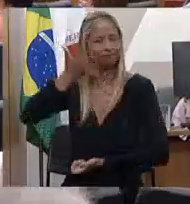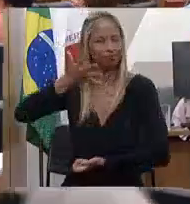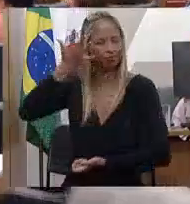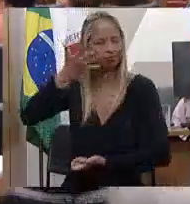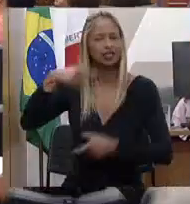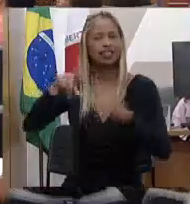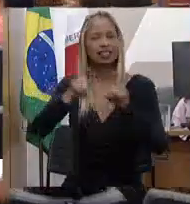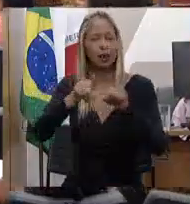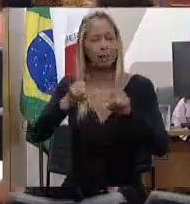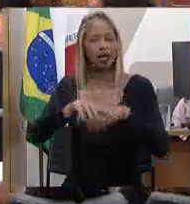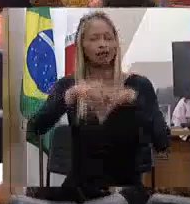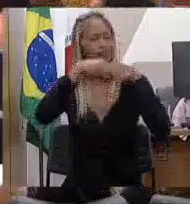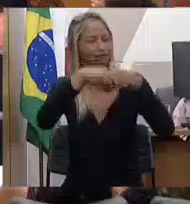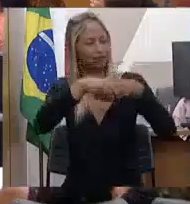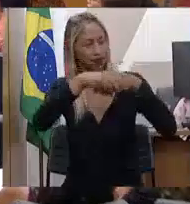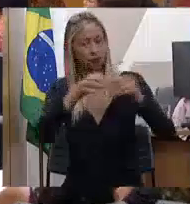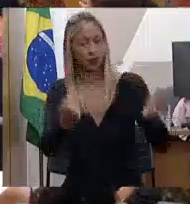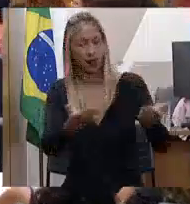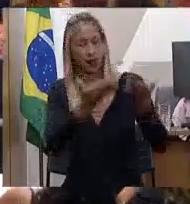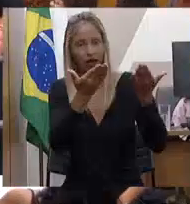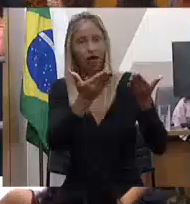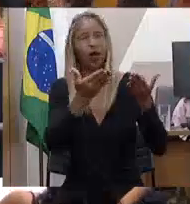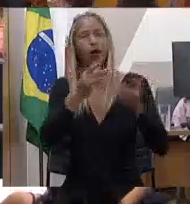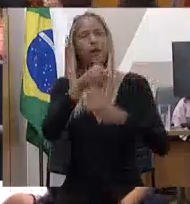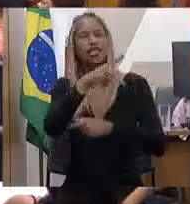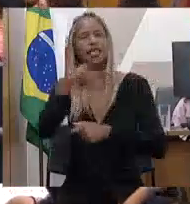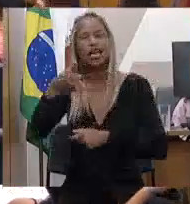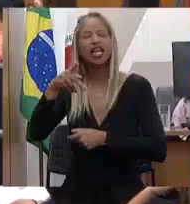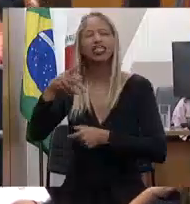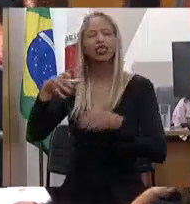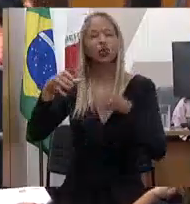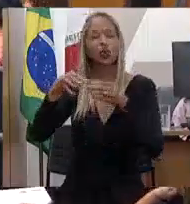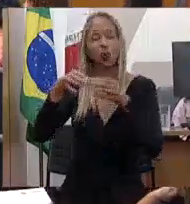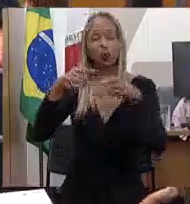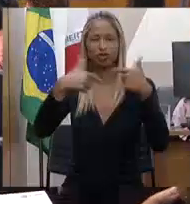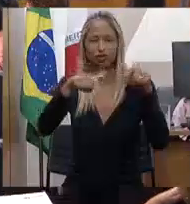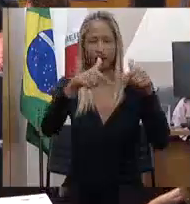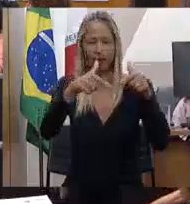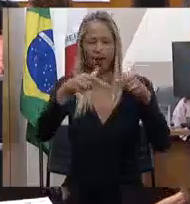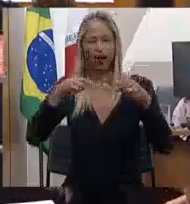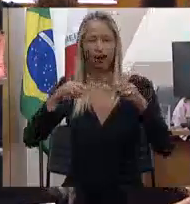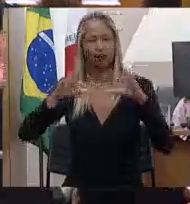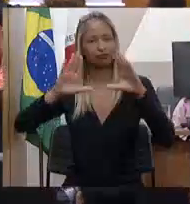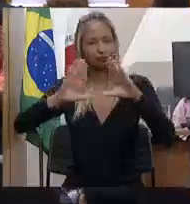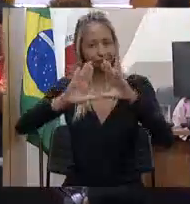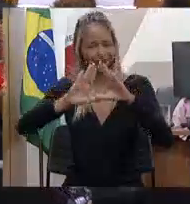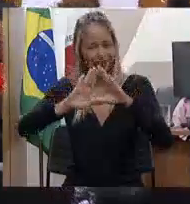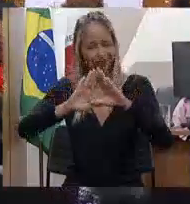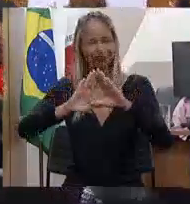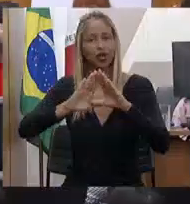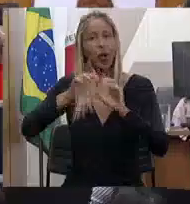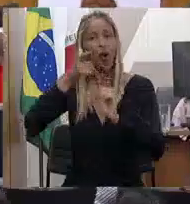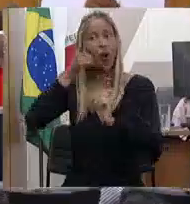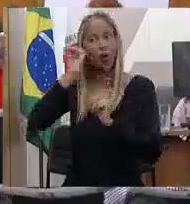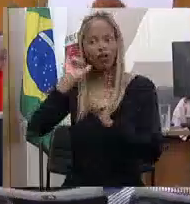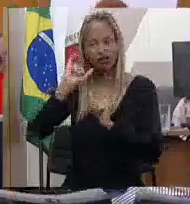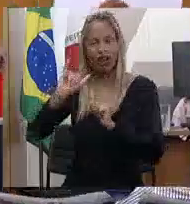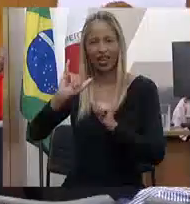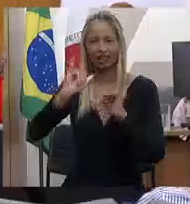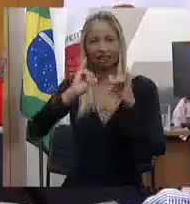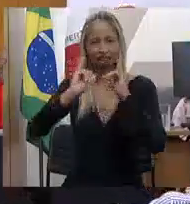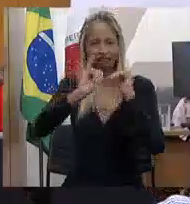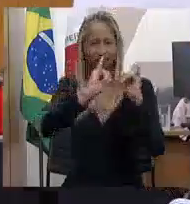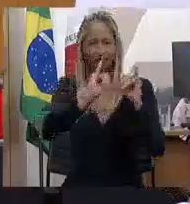saudar primeiro então o presidente da Comissão de trabalho da Assembleia Legislativa dizia Ainda Ontem no debate